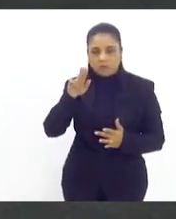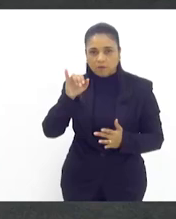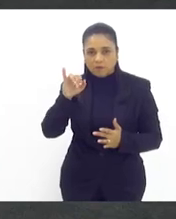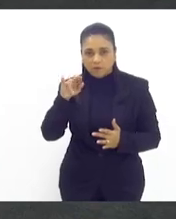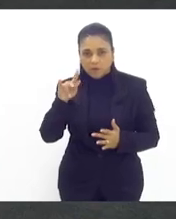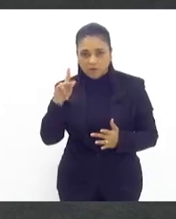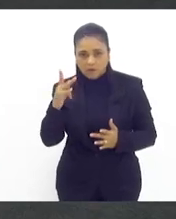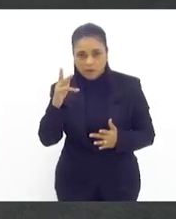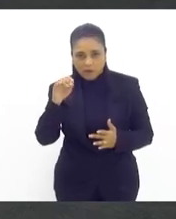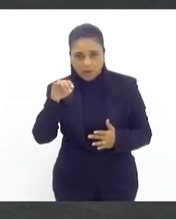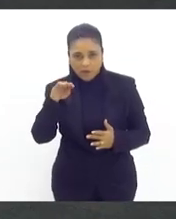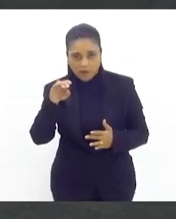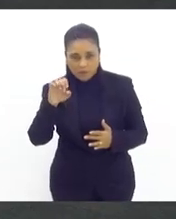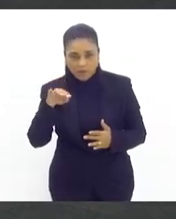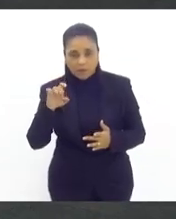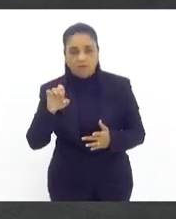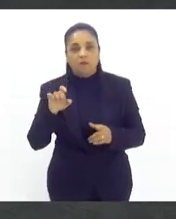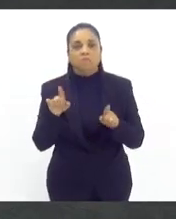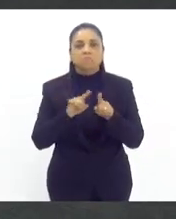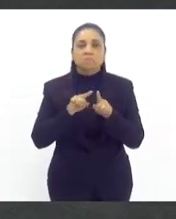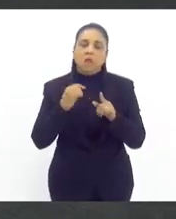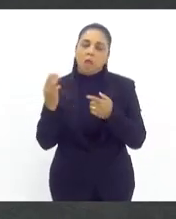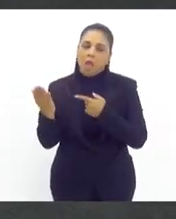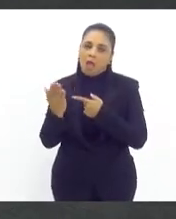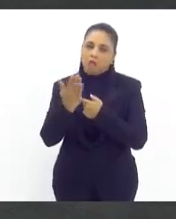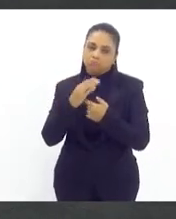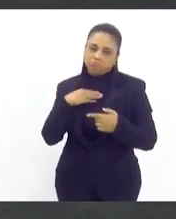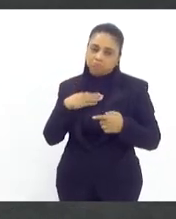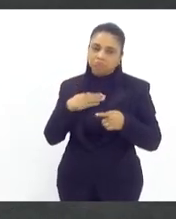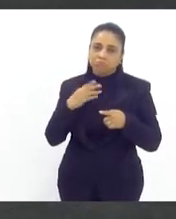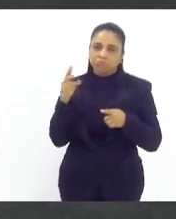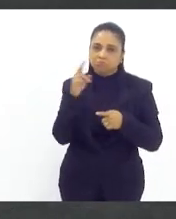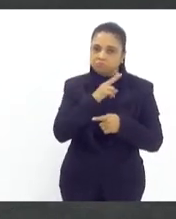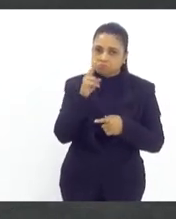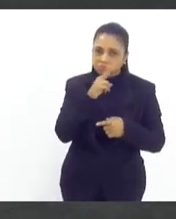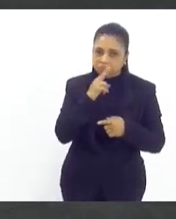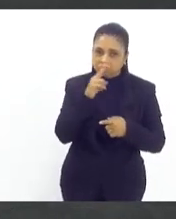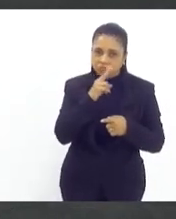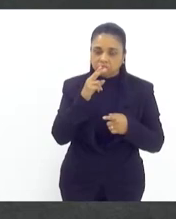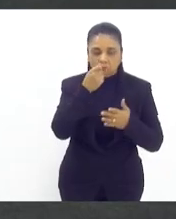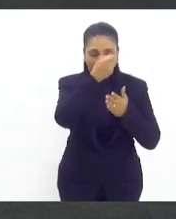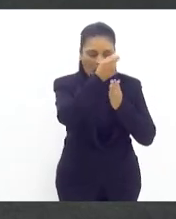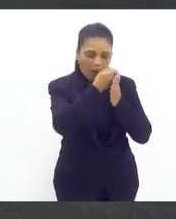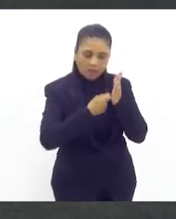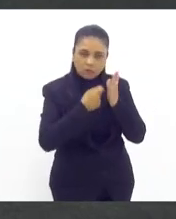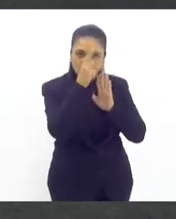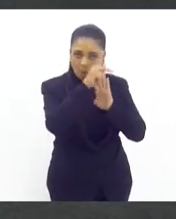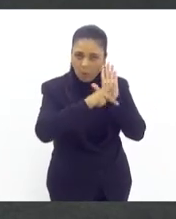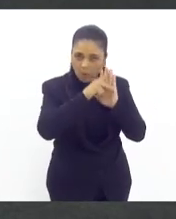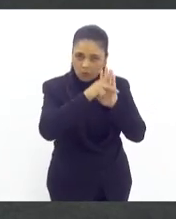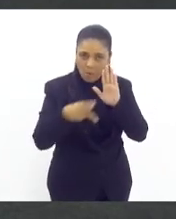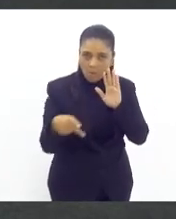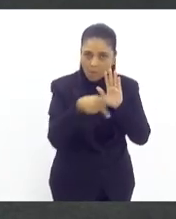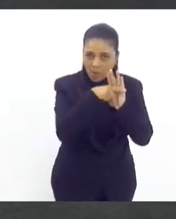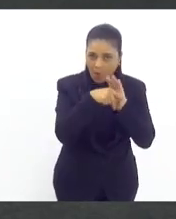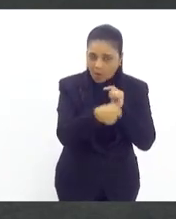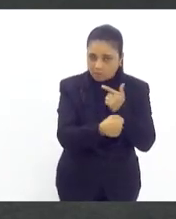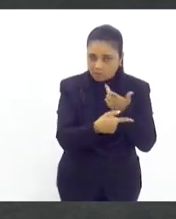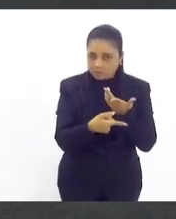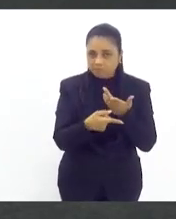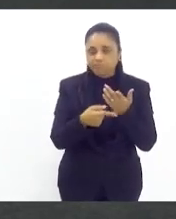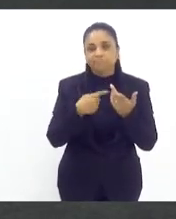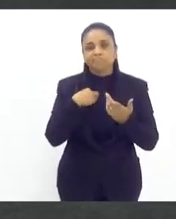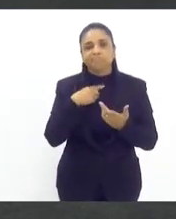ele se prontificou a acelerar o relatório desse projeto E aí Deputado Rodrigo Amorim